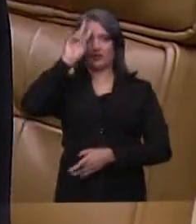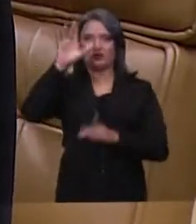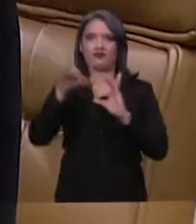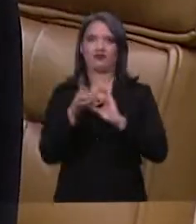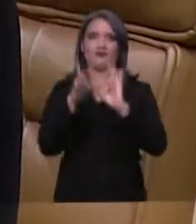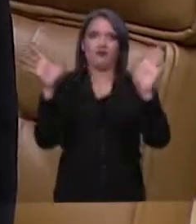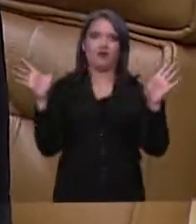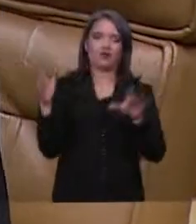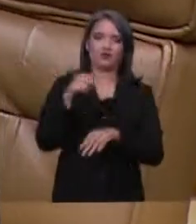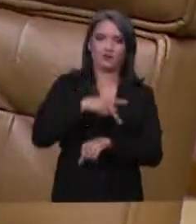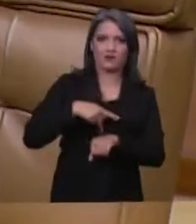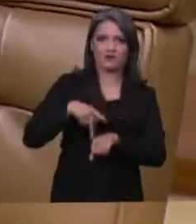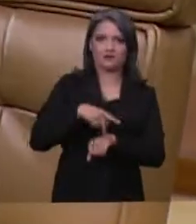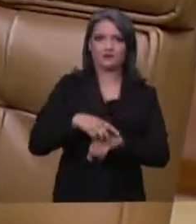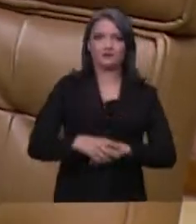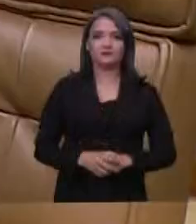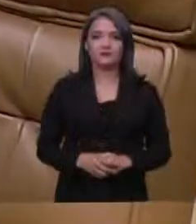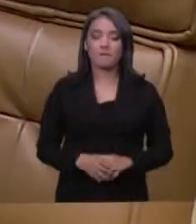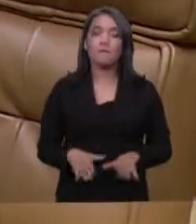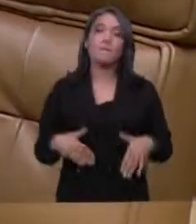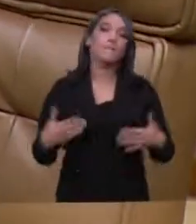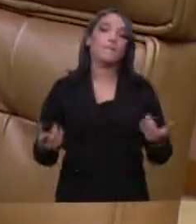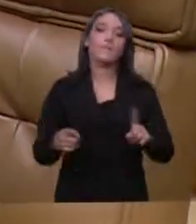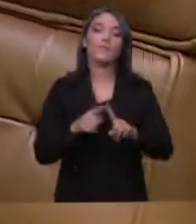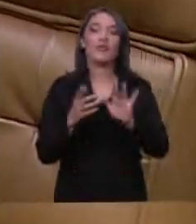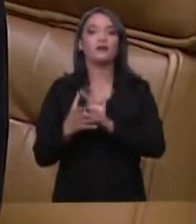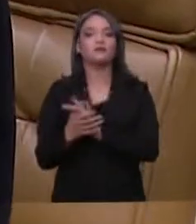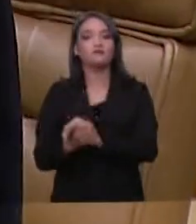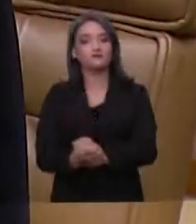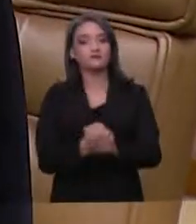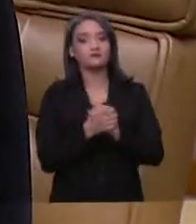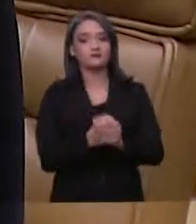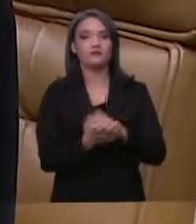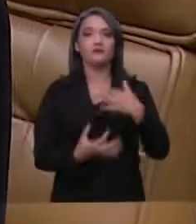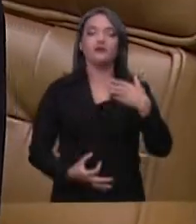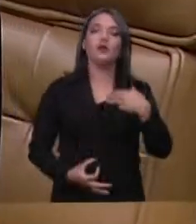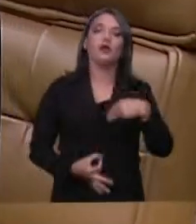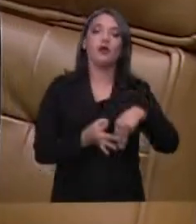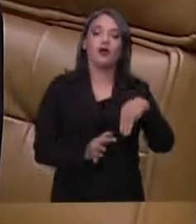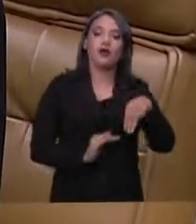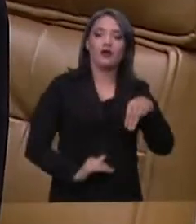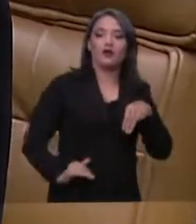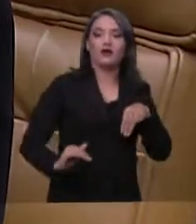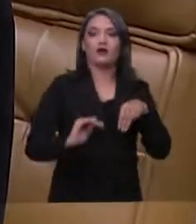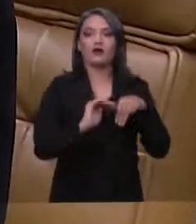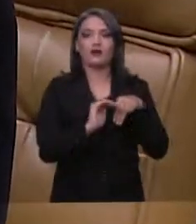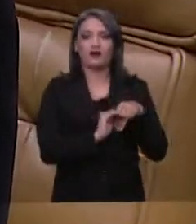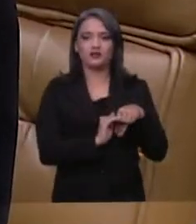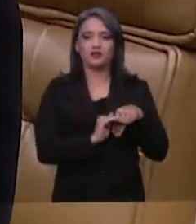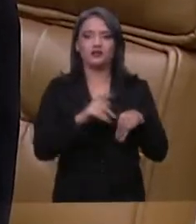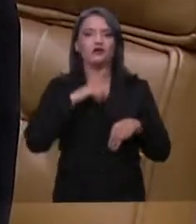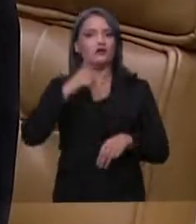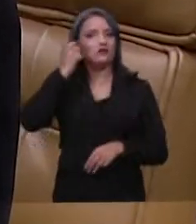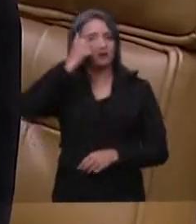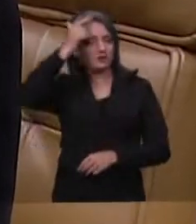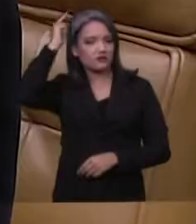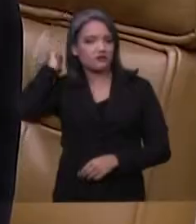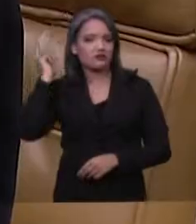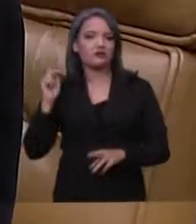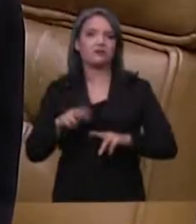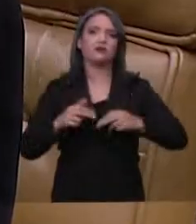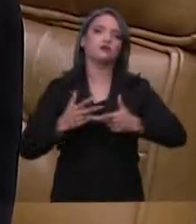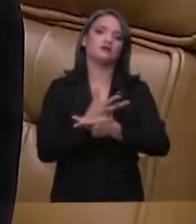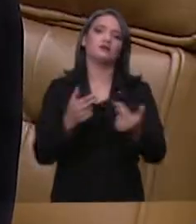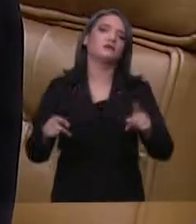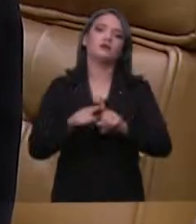país. Nesse ponto, cumprimento desde logo o eminente ministro Alexandre de Moraes pela condução do feito pelo